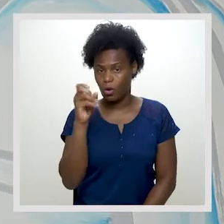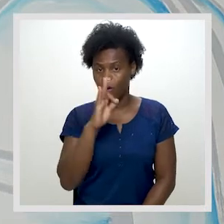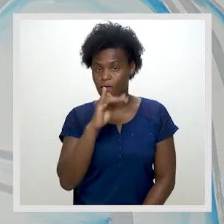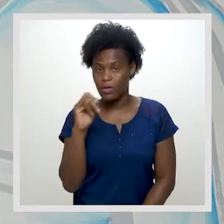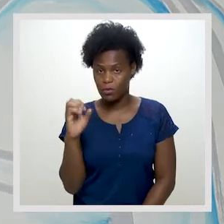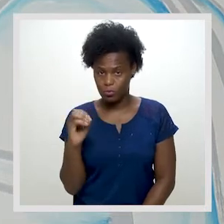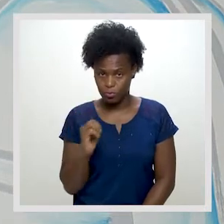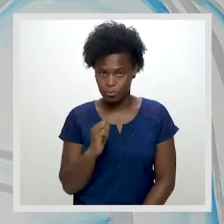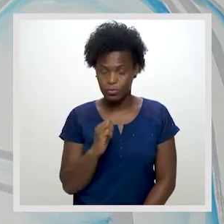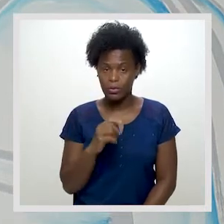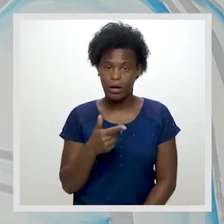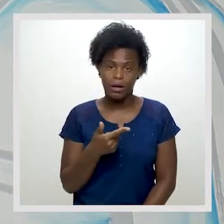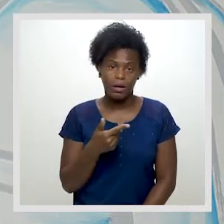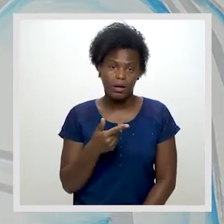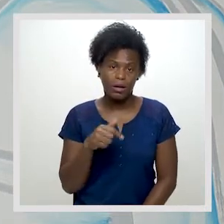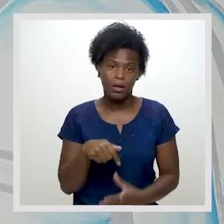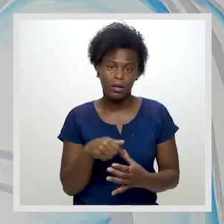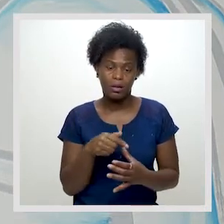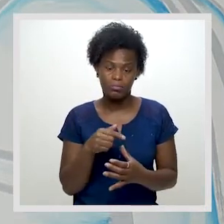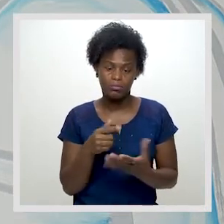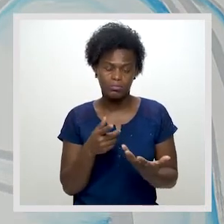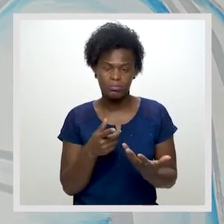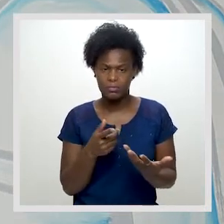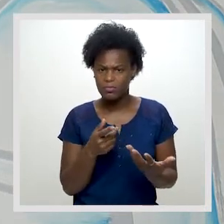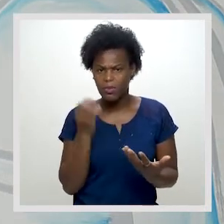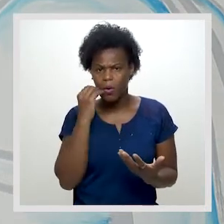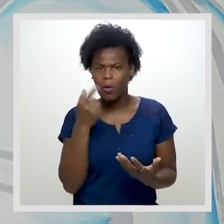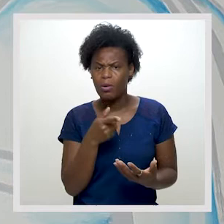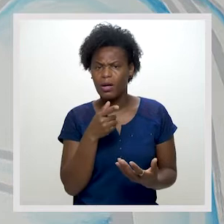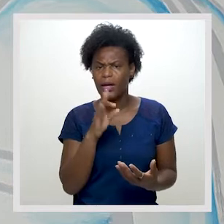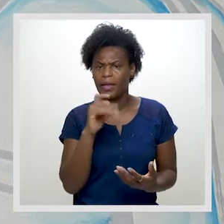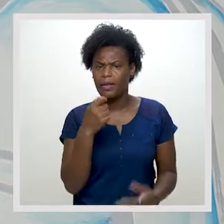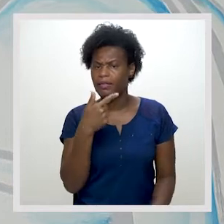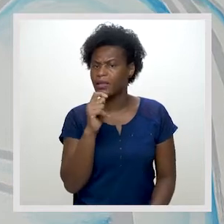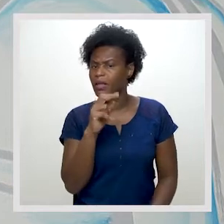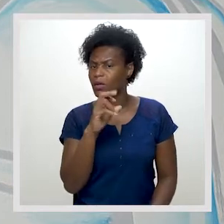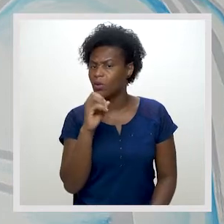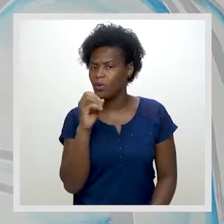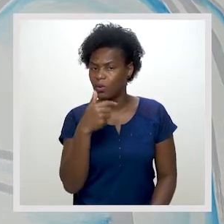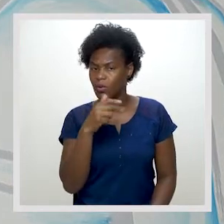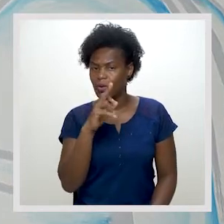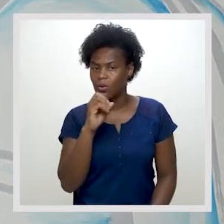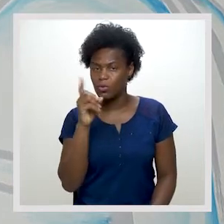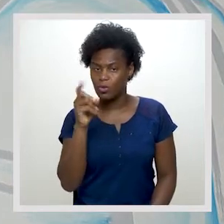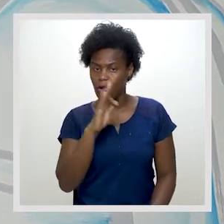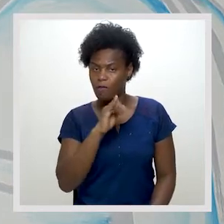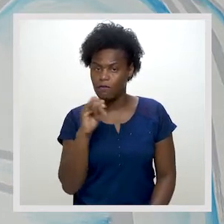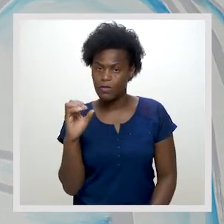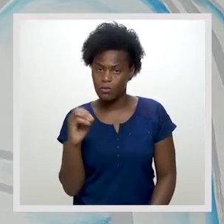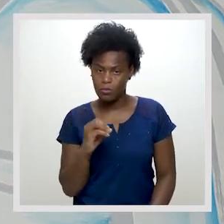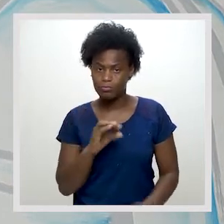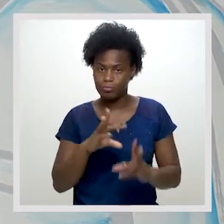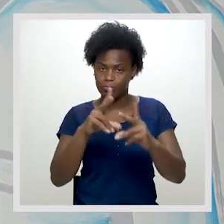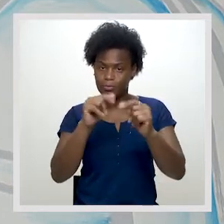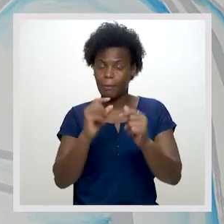oxigênio, como estes heterotróficos evoluíram,